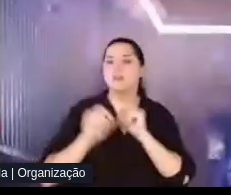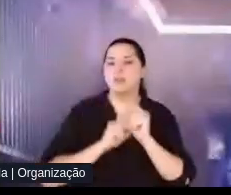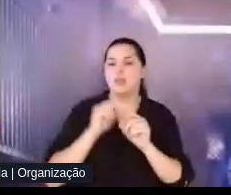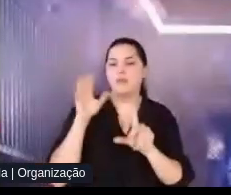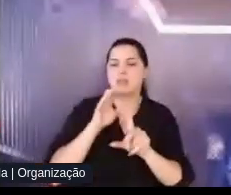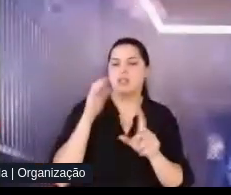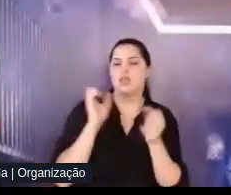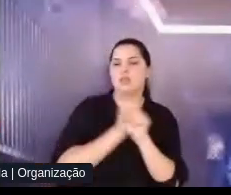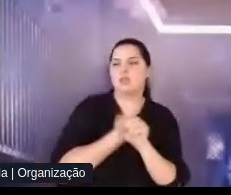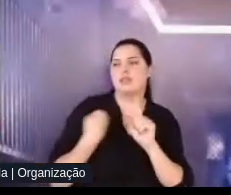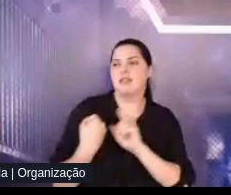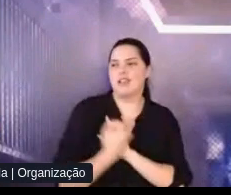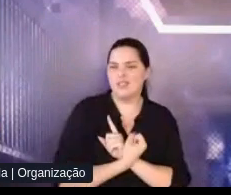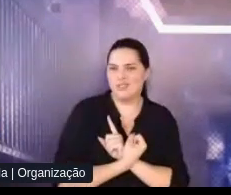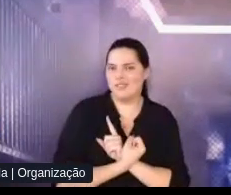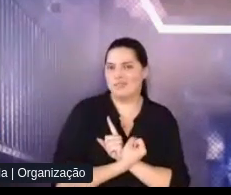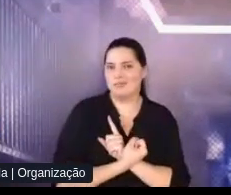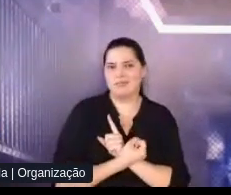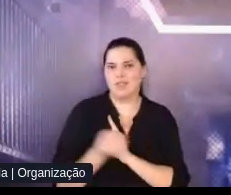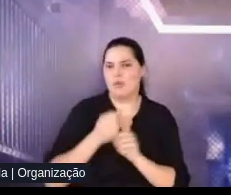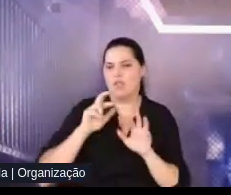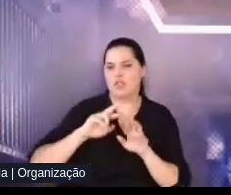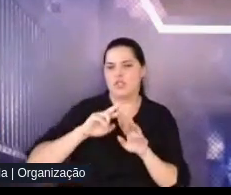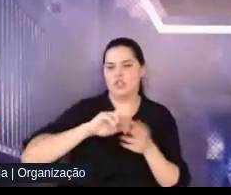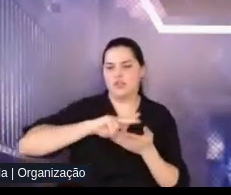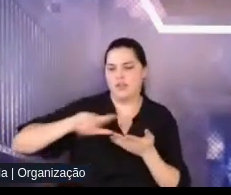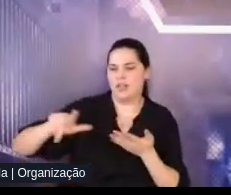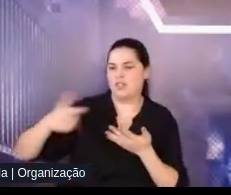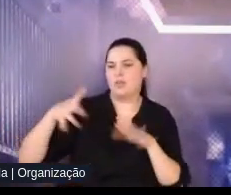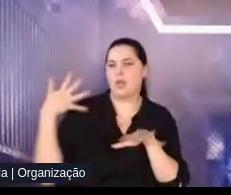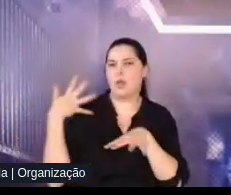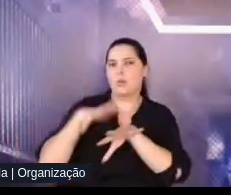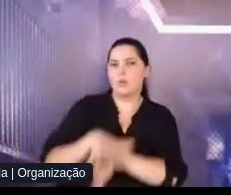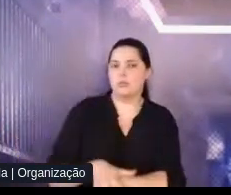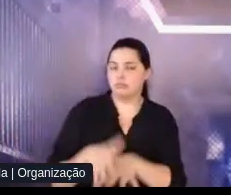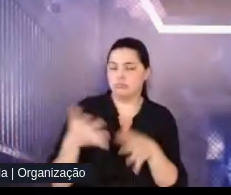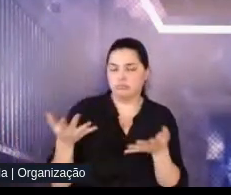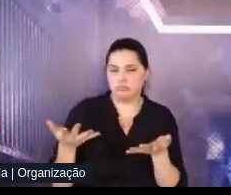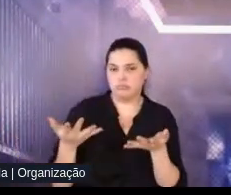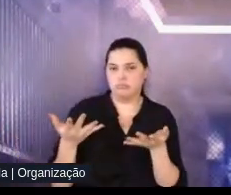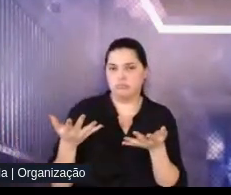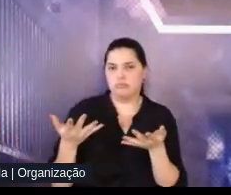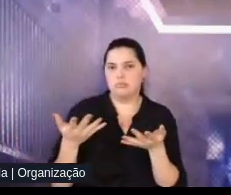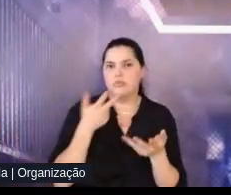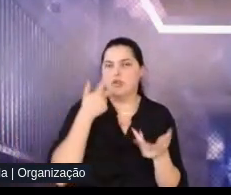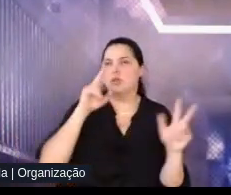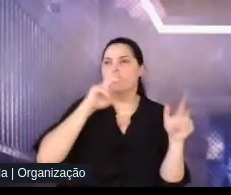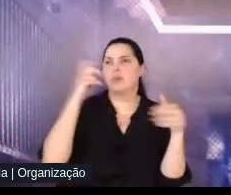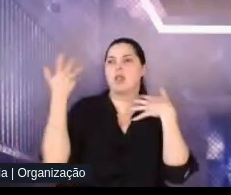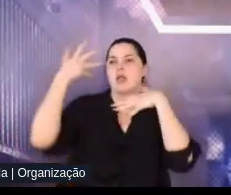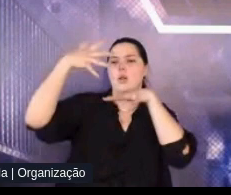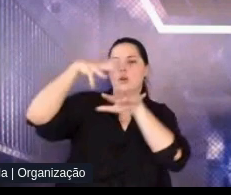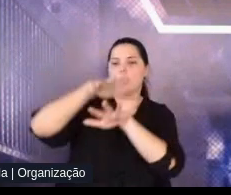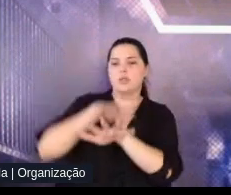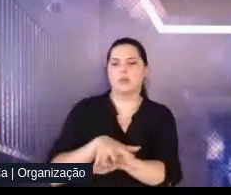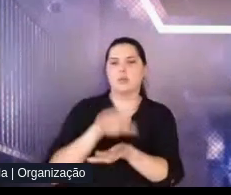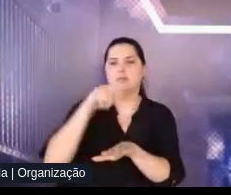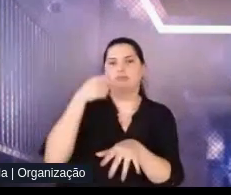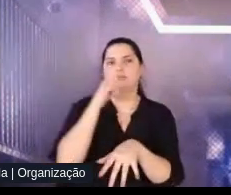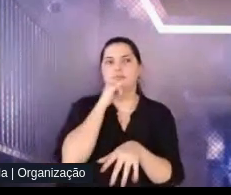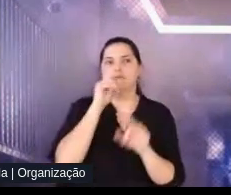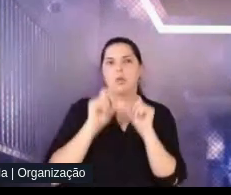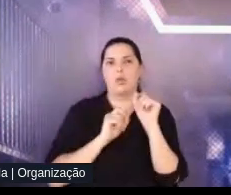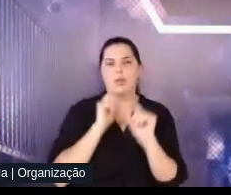sociedade, né? Ela não é nada diversa, nem nada inclusiva. E falando de inclusão, o próximo